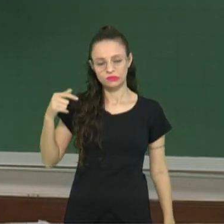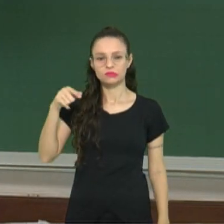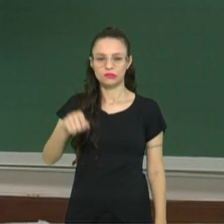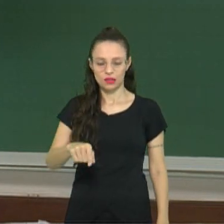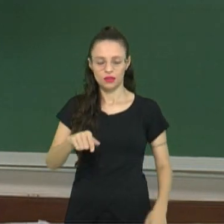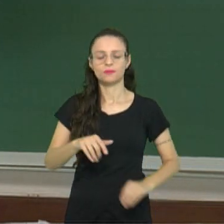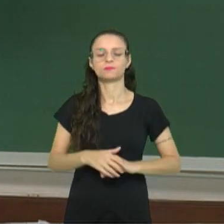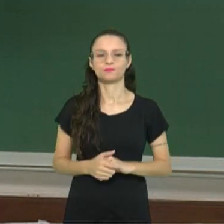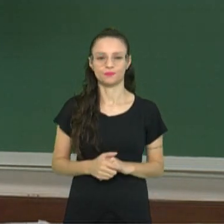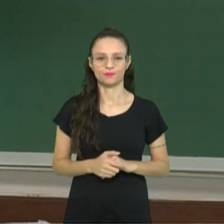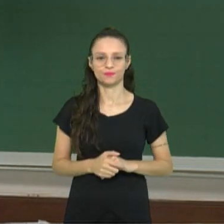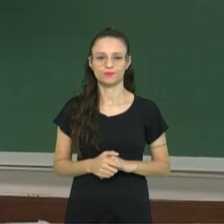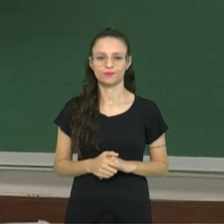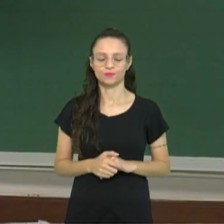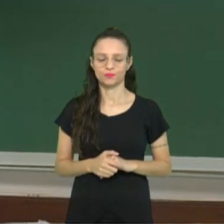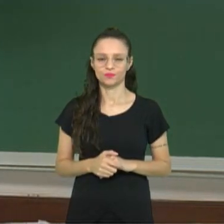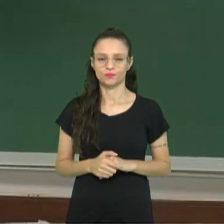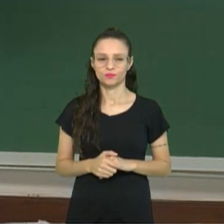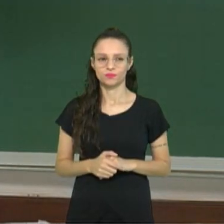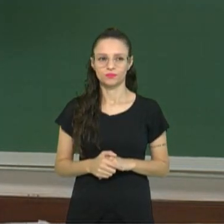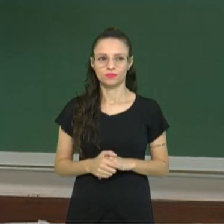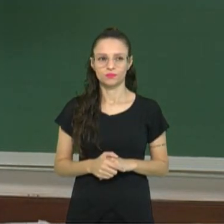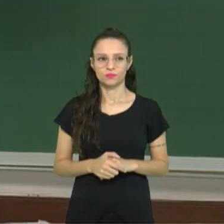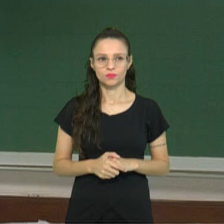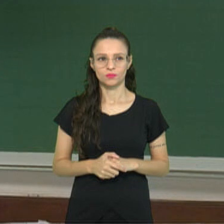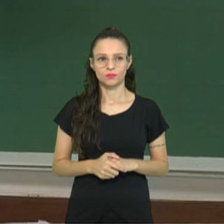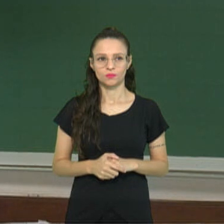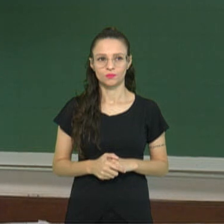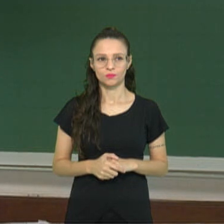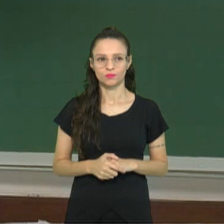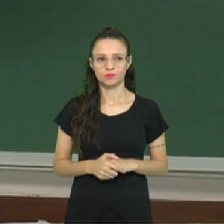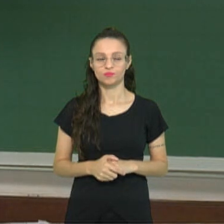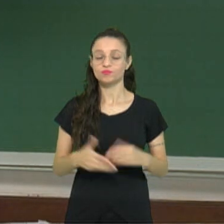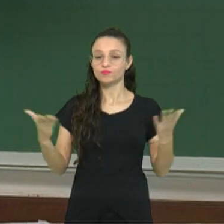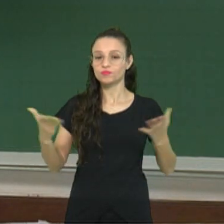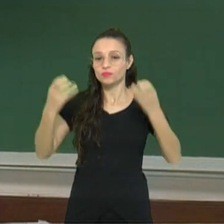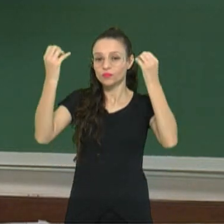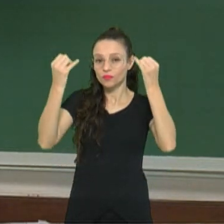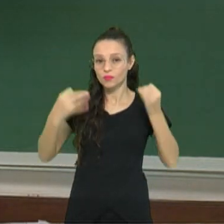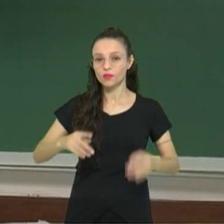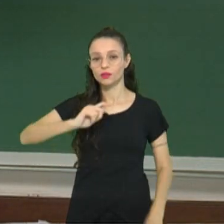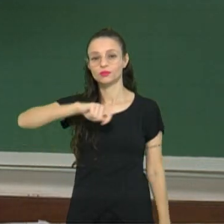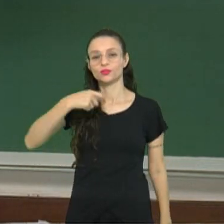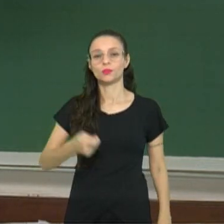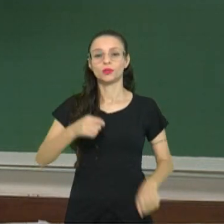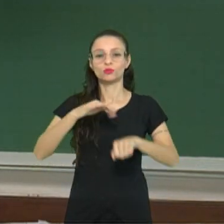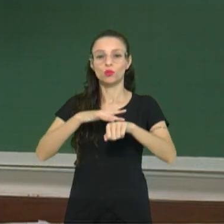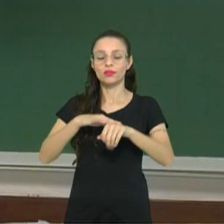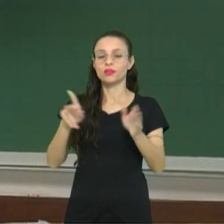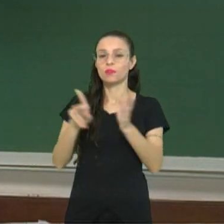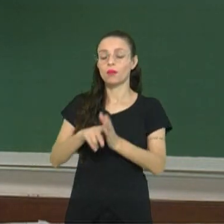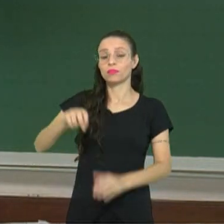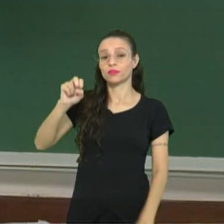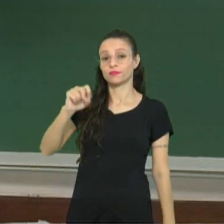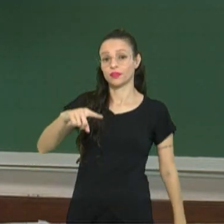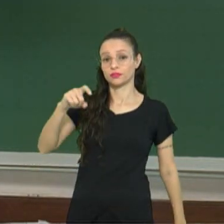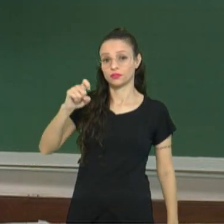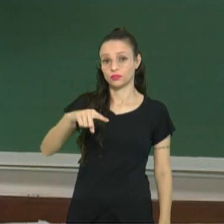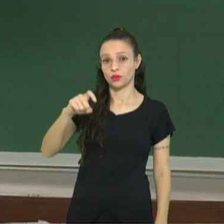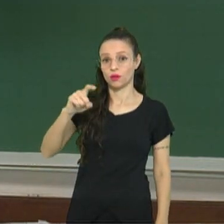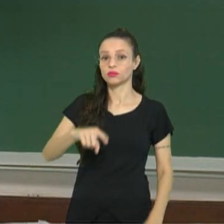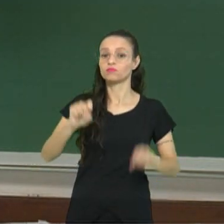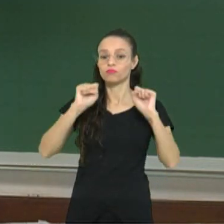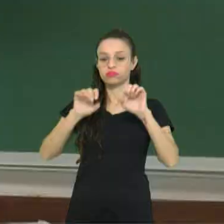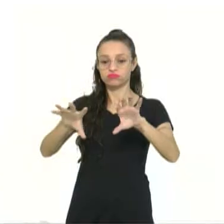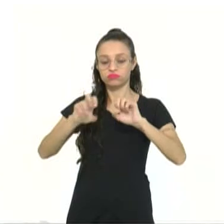da demência seria a doença de Alzheimer. Vamos falar agora das infecciosas, pessoal. Aquelas infecciosas que podem